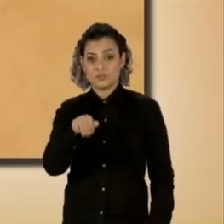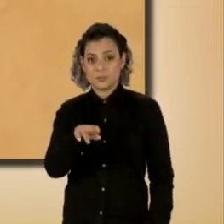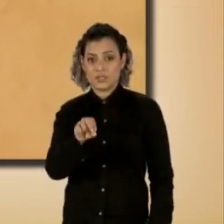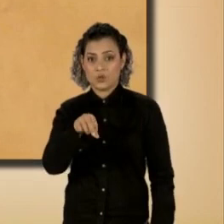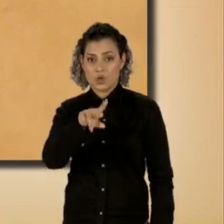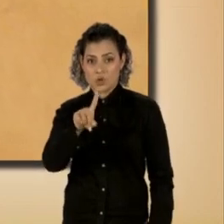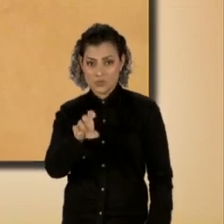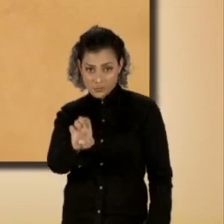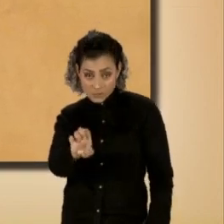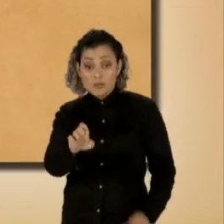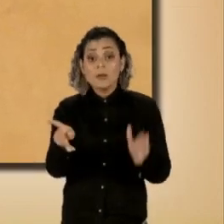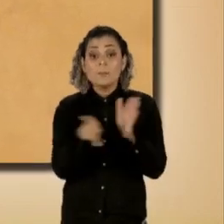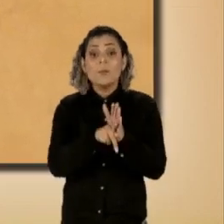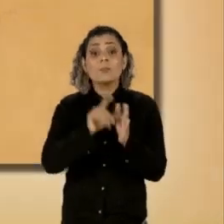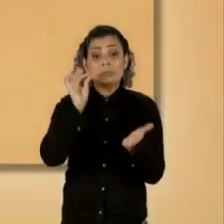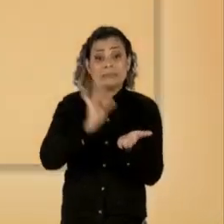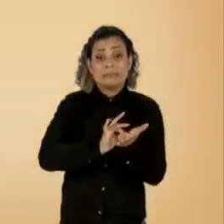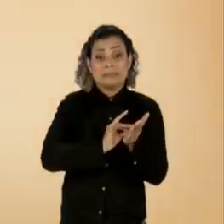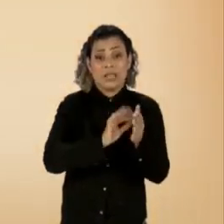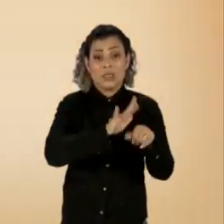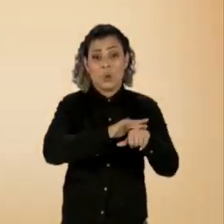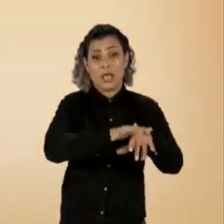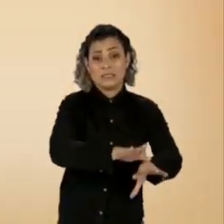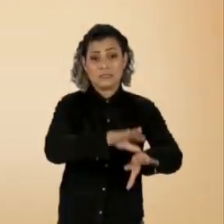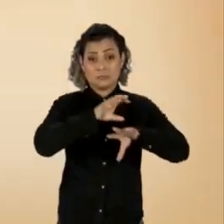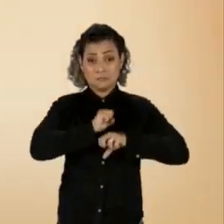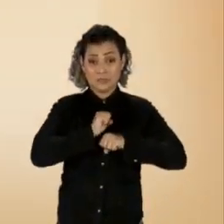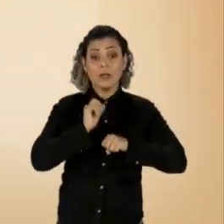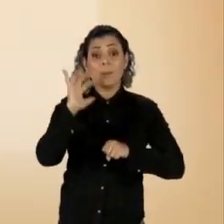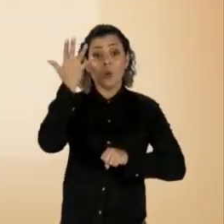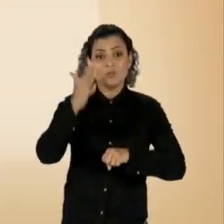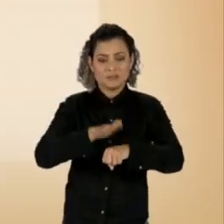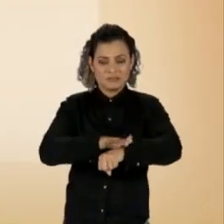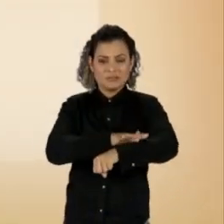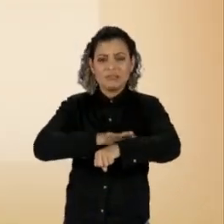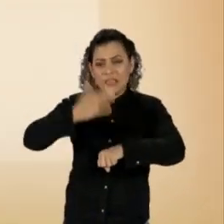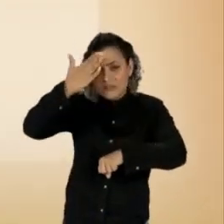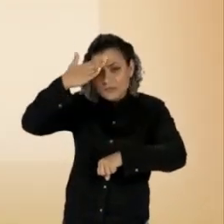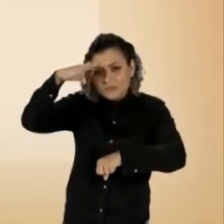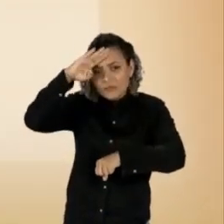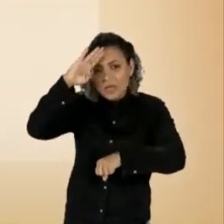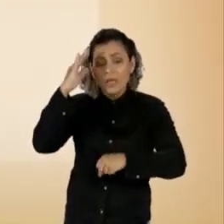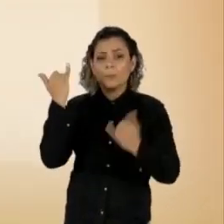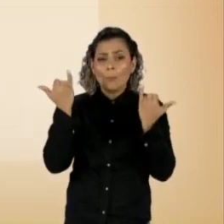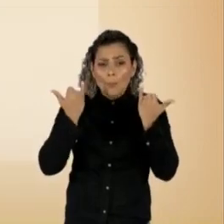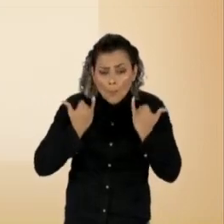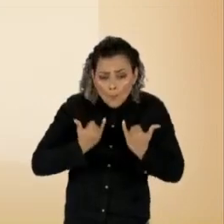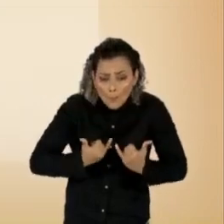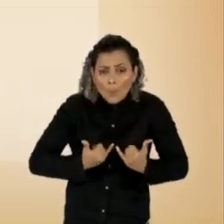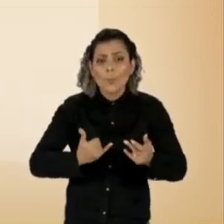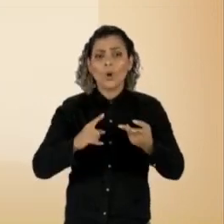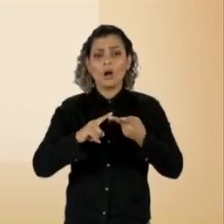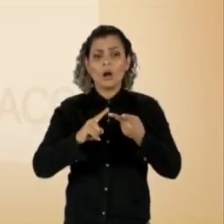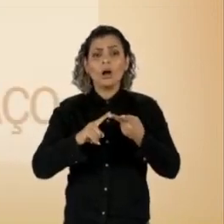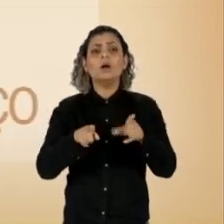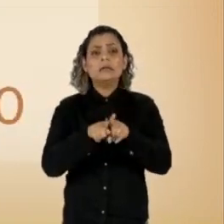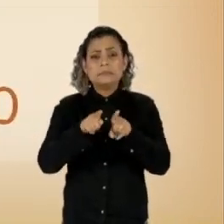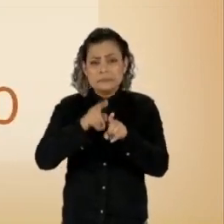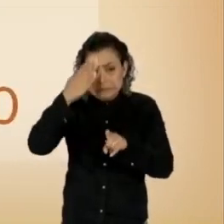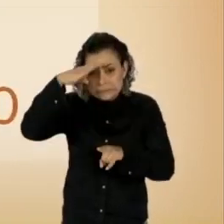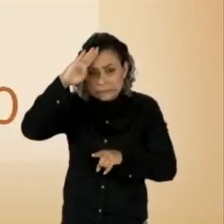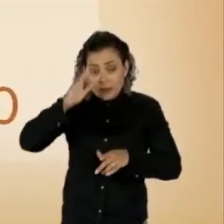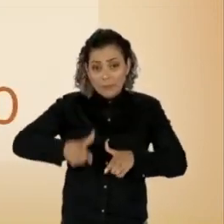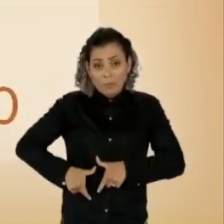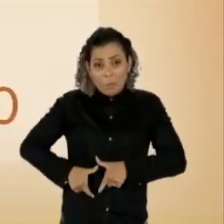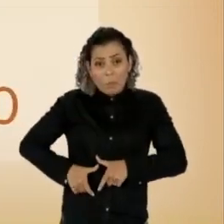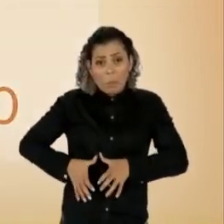causada pelo parasita leishmania os pacientes têm lesões na pele febre anemia perda de peso e também pode haver aumento do fígado